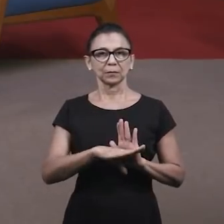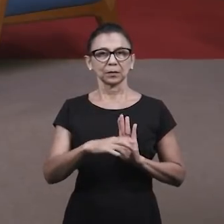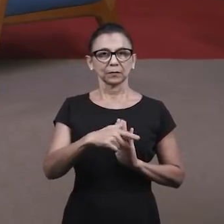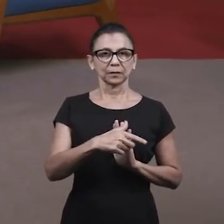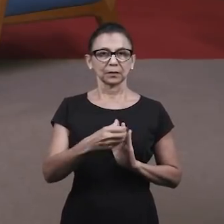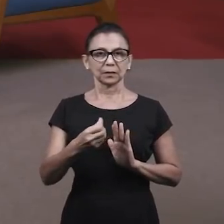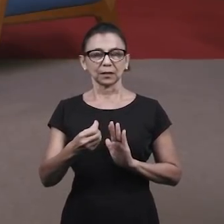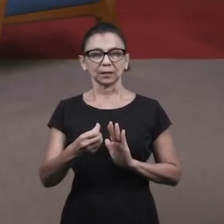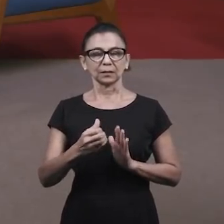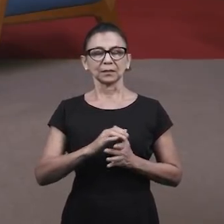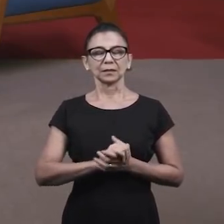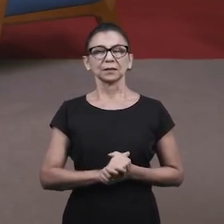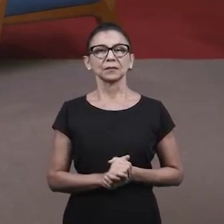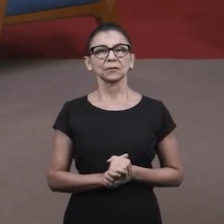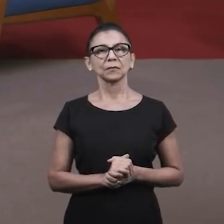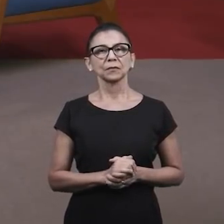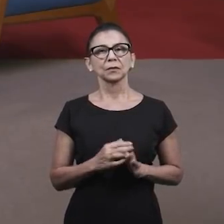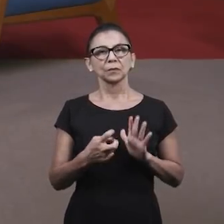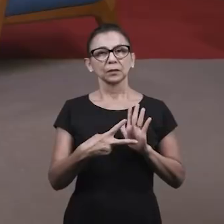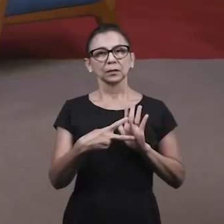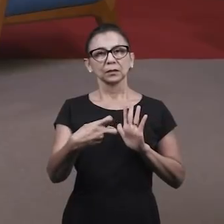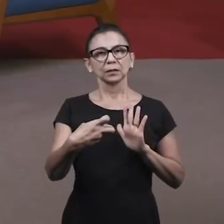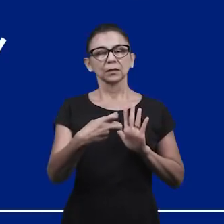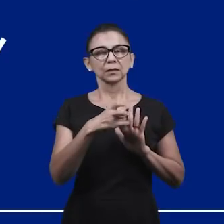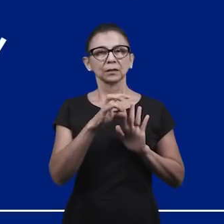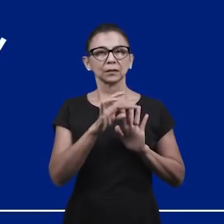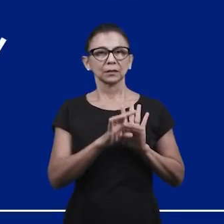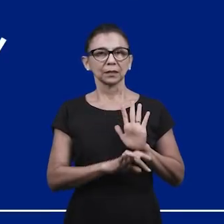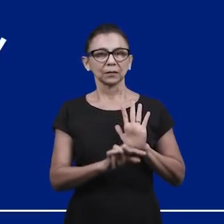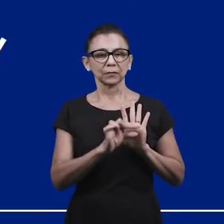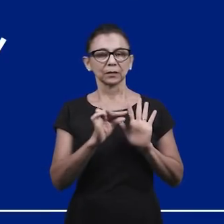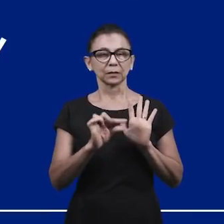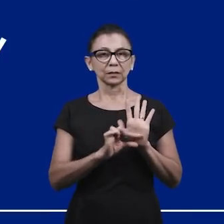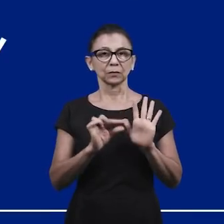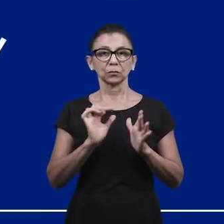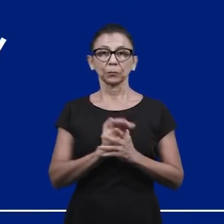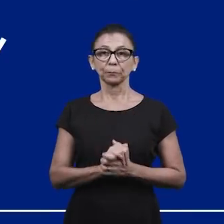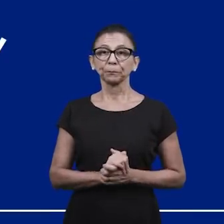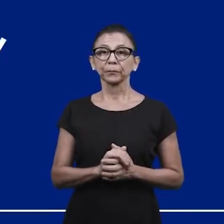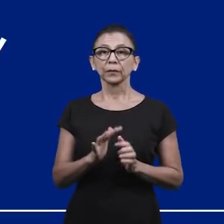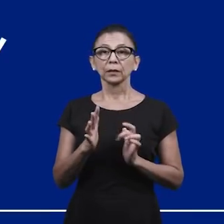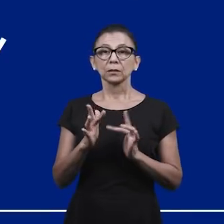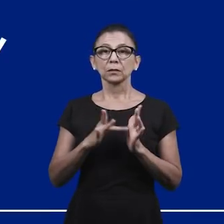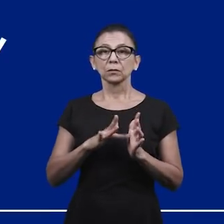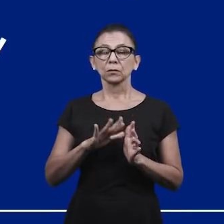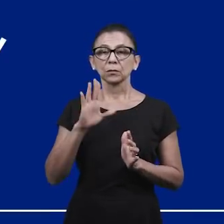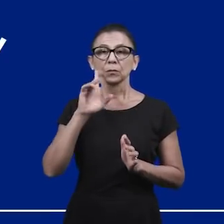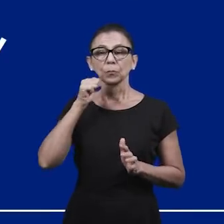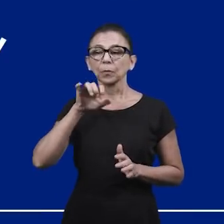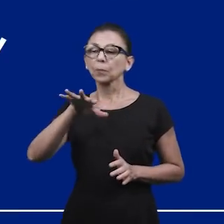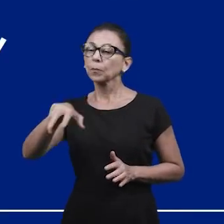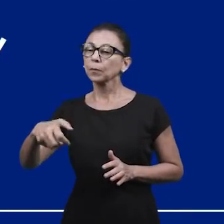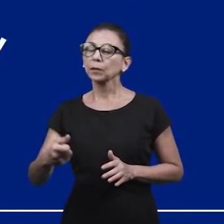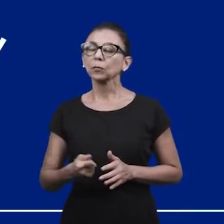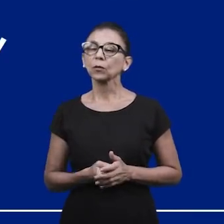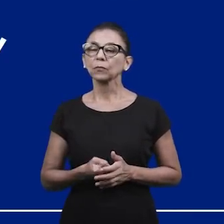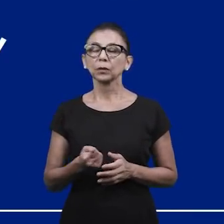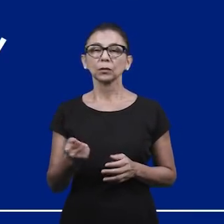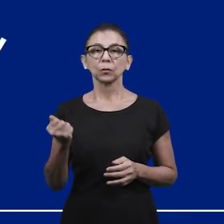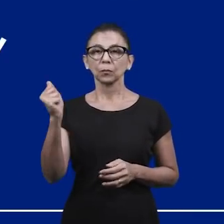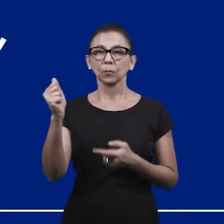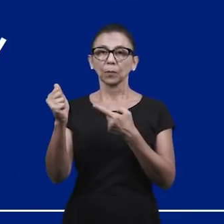angústia, né? Amém. Então, esse mistério, esse Jesus revelado, ele acalma a tempestade dentro